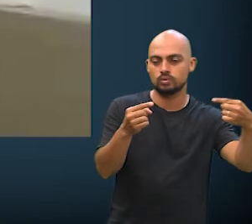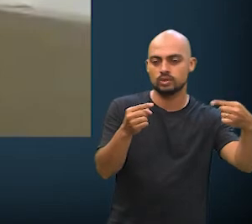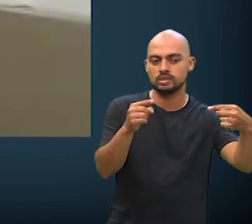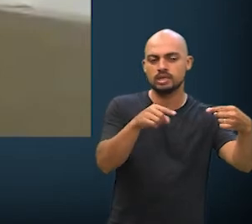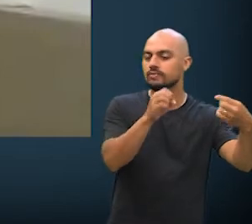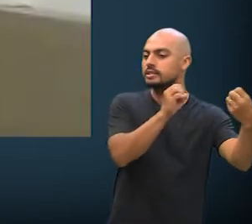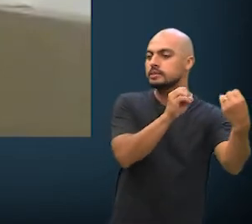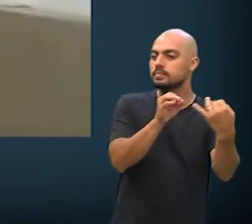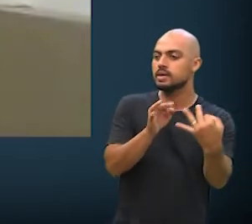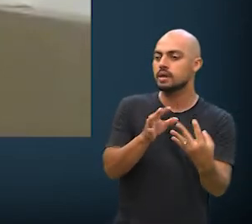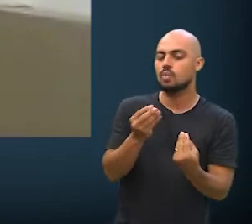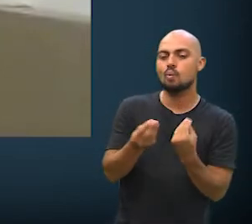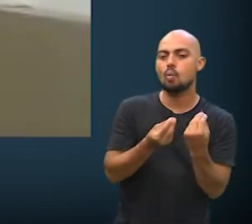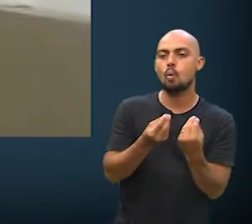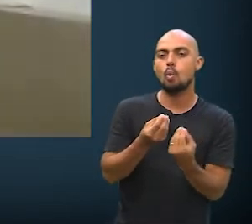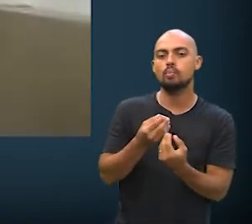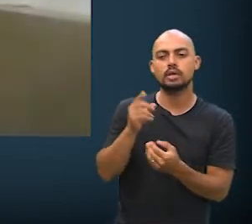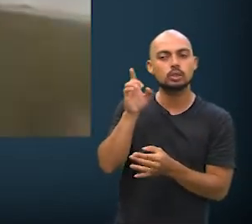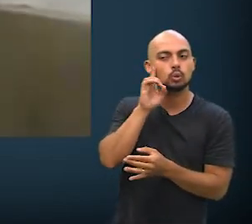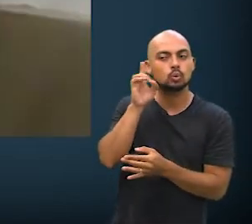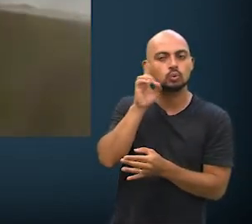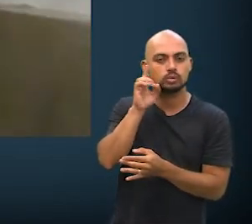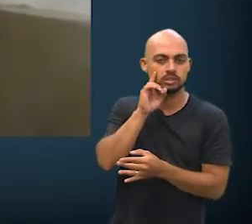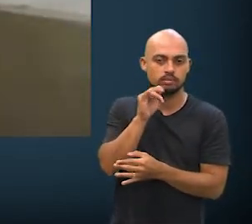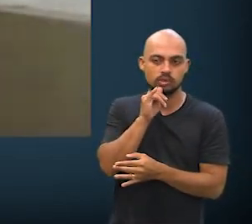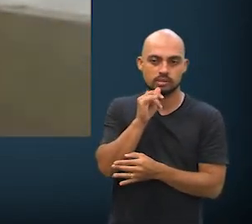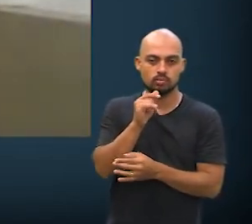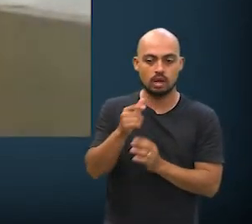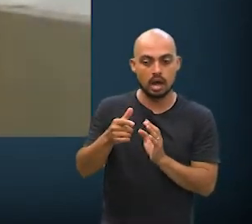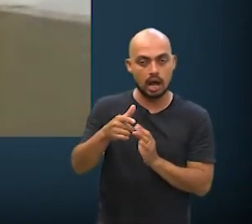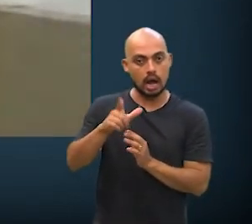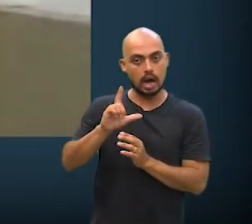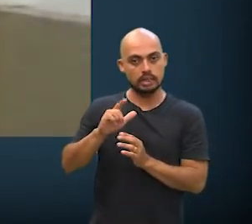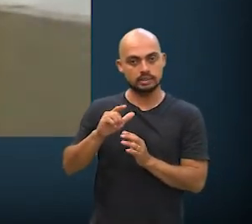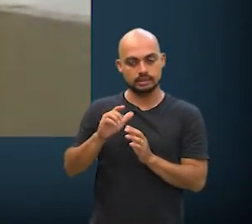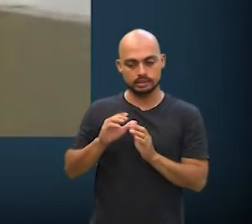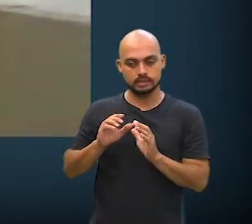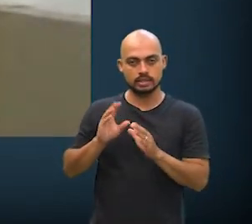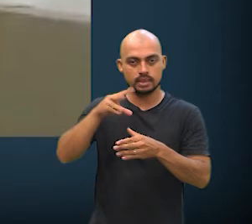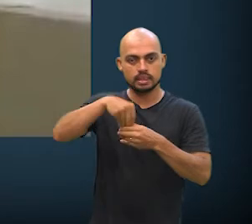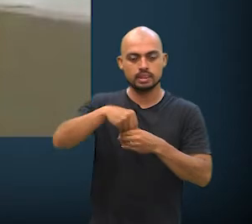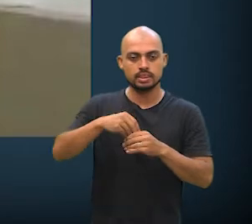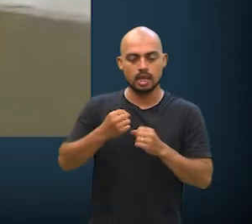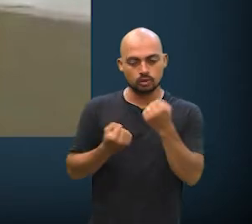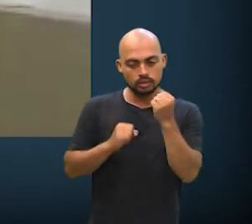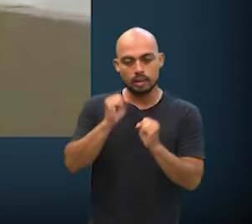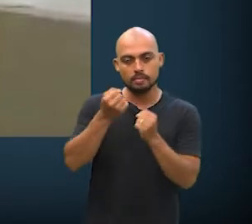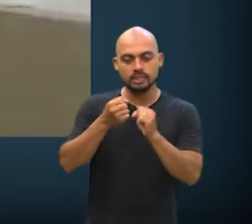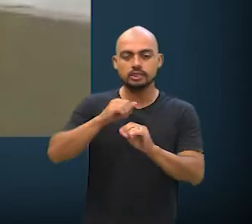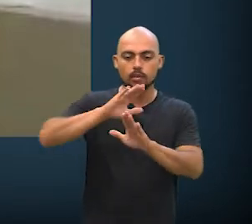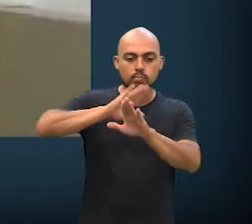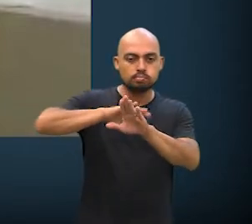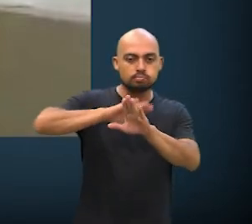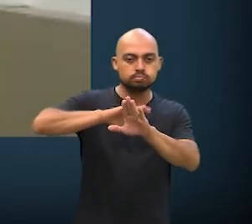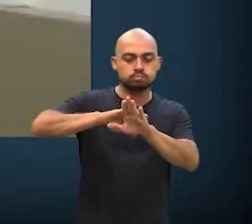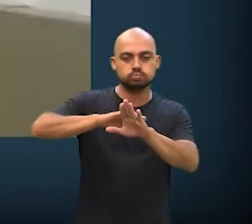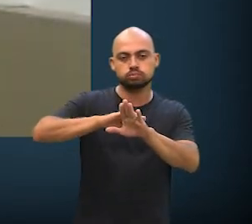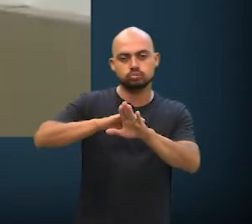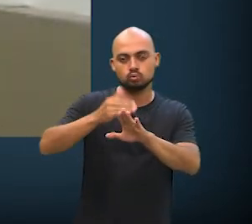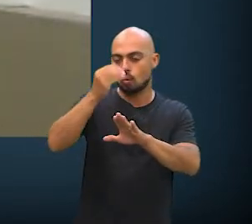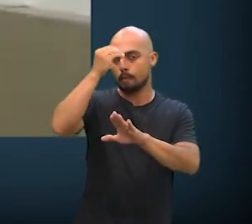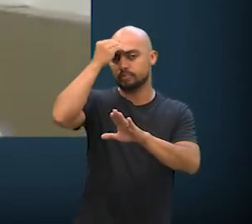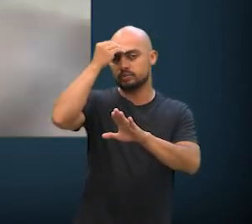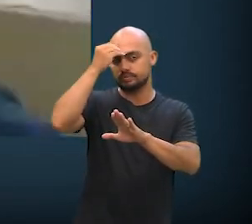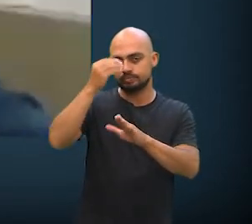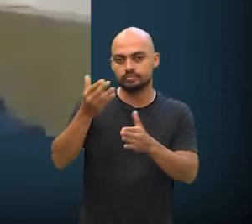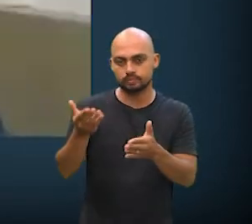empreendedor a entender aquelas rotinas que, enquanto ele estava na empresa, para ele era oculta. Então, tem coisas que chegam na nossa mesa no